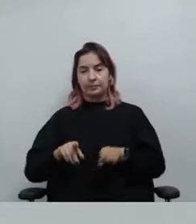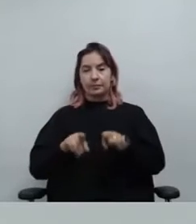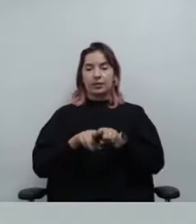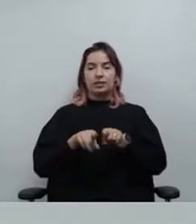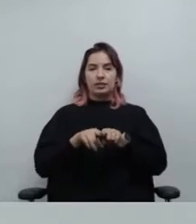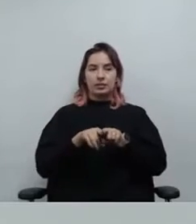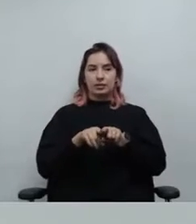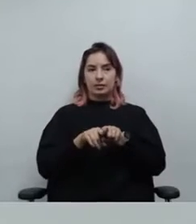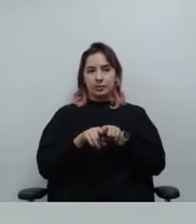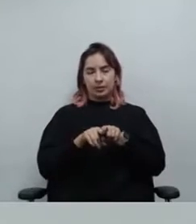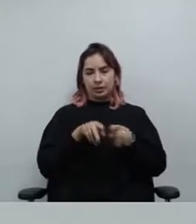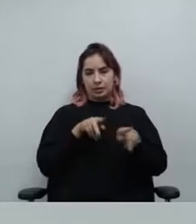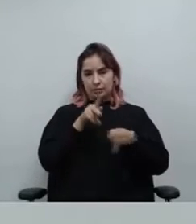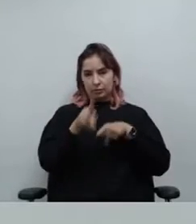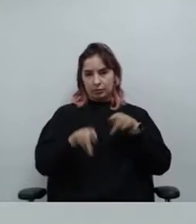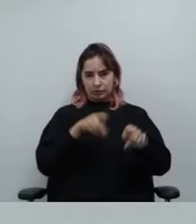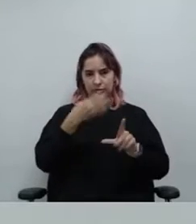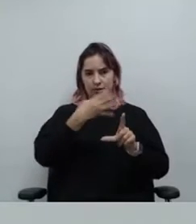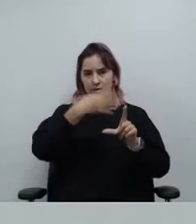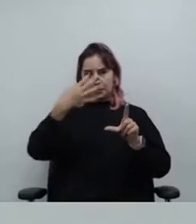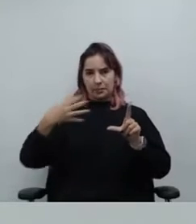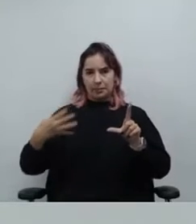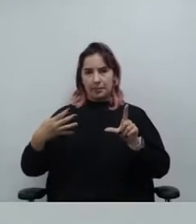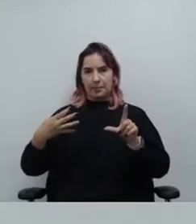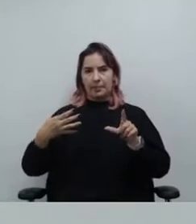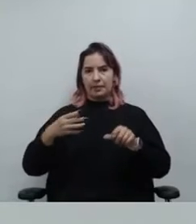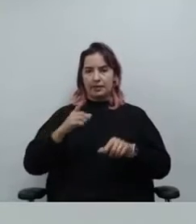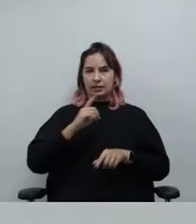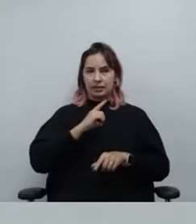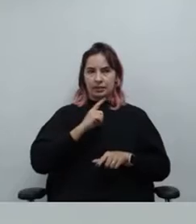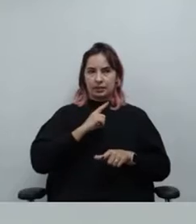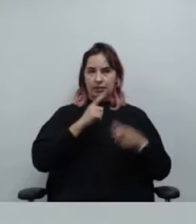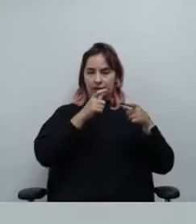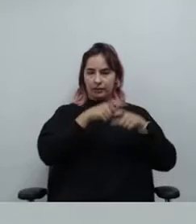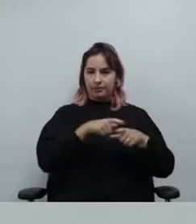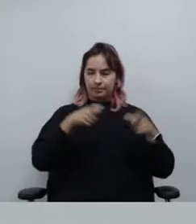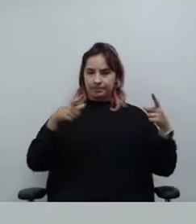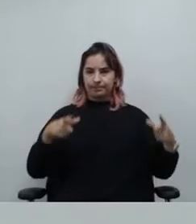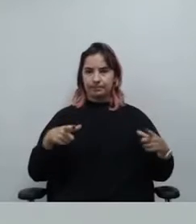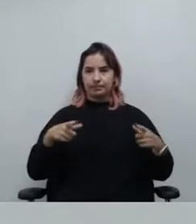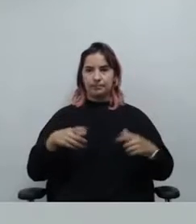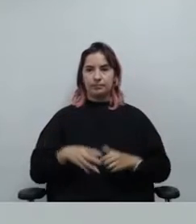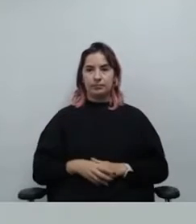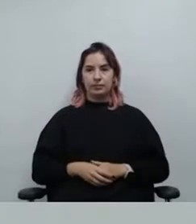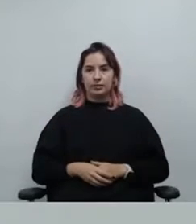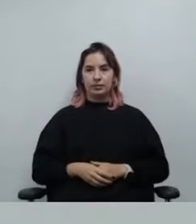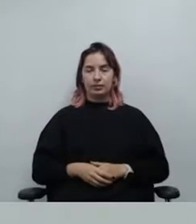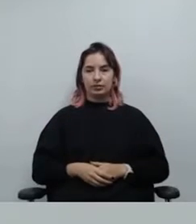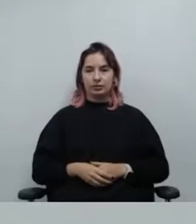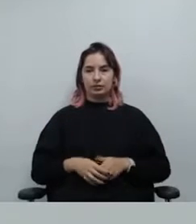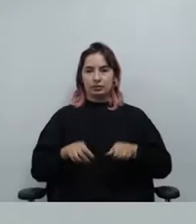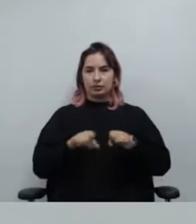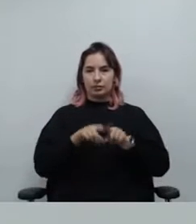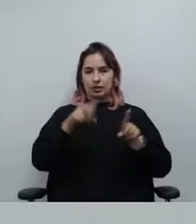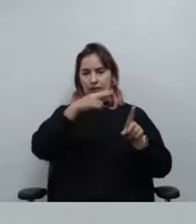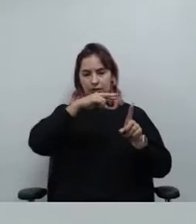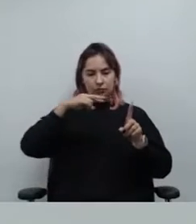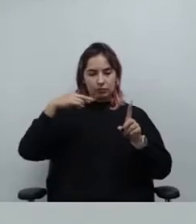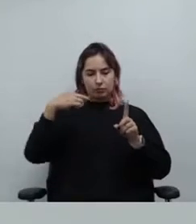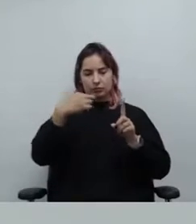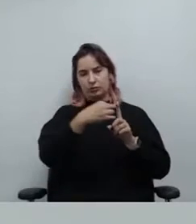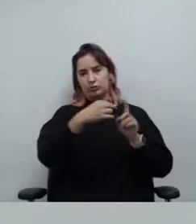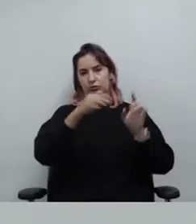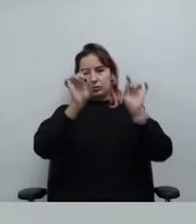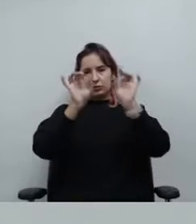também as demandas da população LGBT têm cada vez mais sido ampliadas, inclusive a partir dessa perspectiva e desse